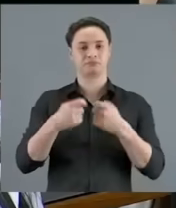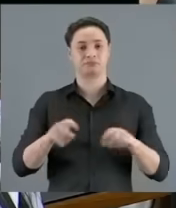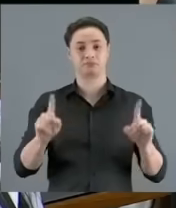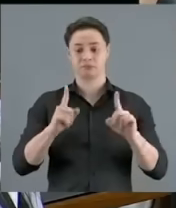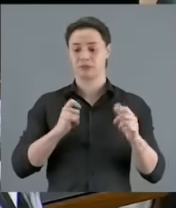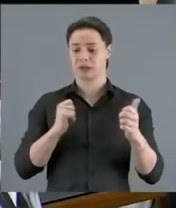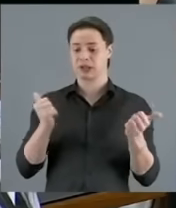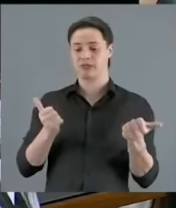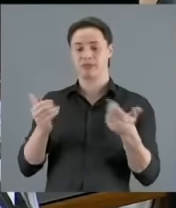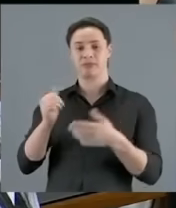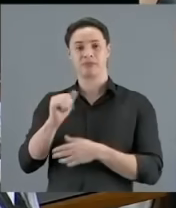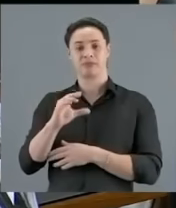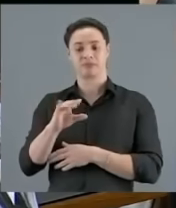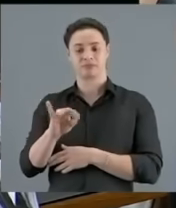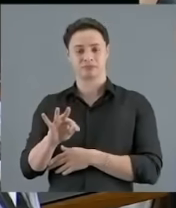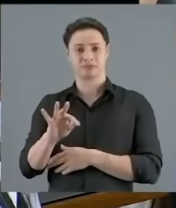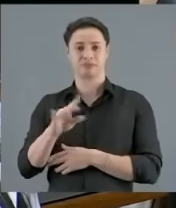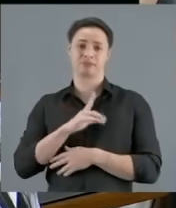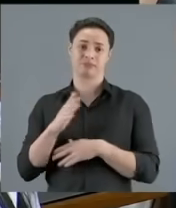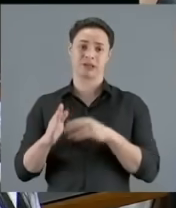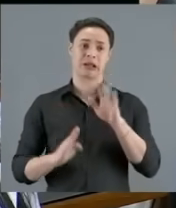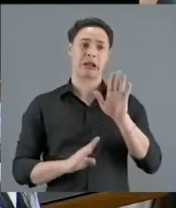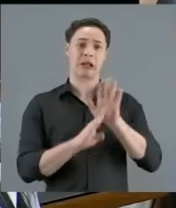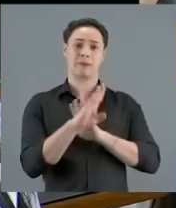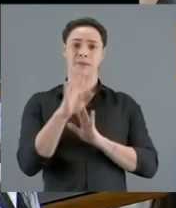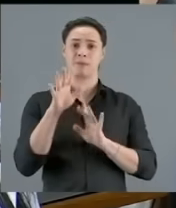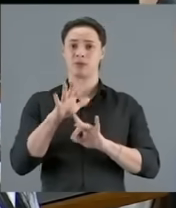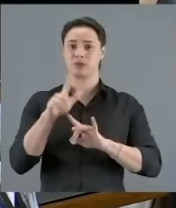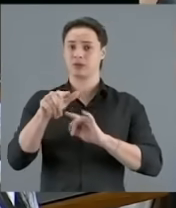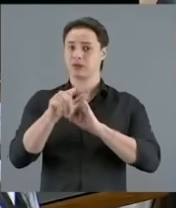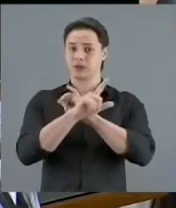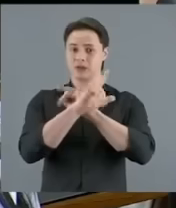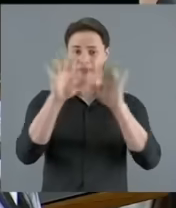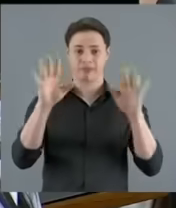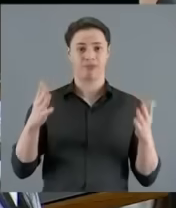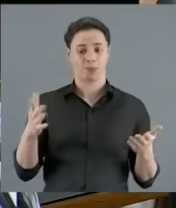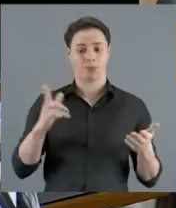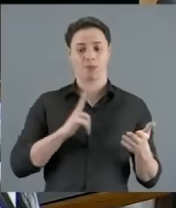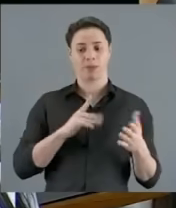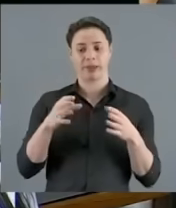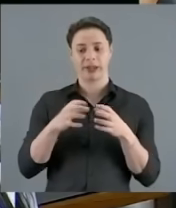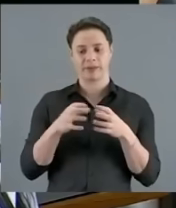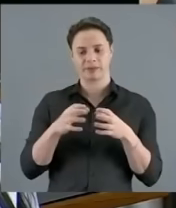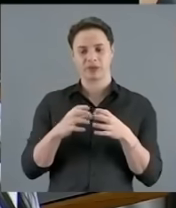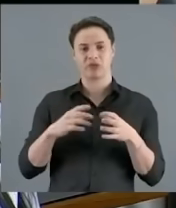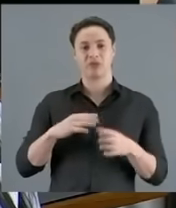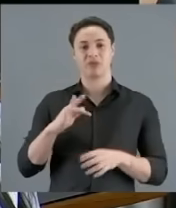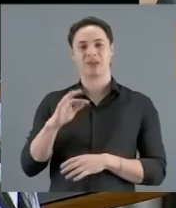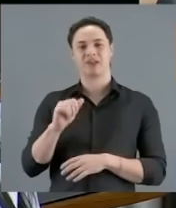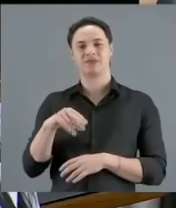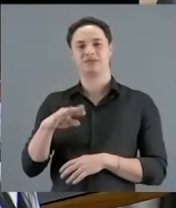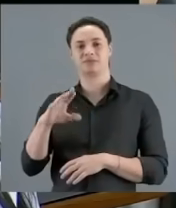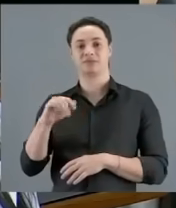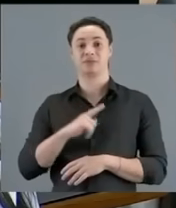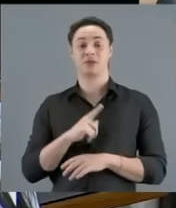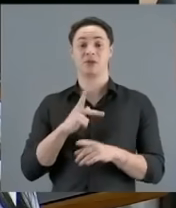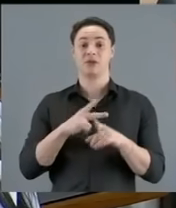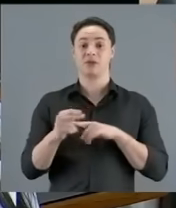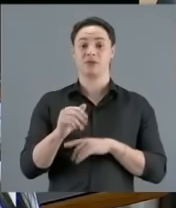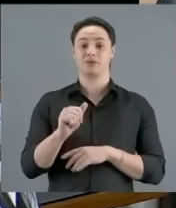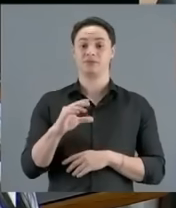concederam as CTs, e o gráfico mostra isso de forma clara. Foi aquelas entidades fantasmas que ganharam a